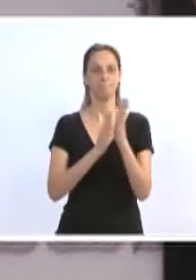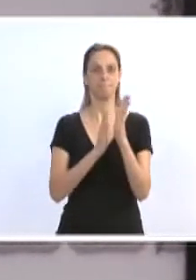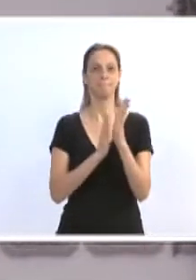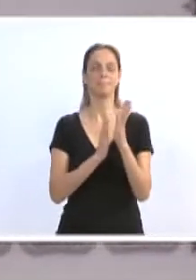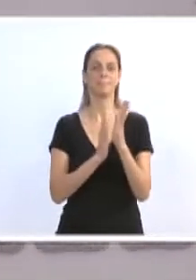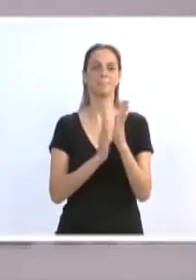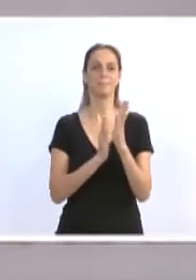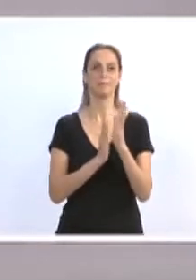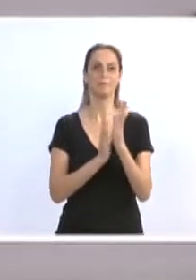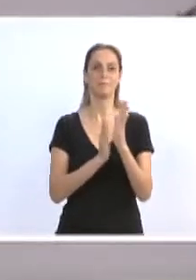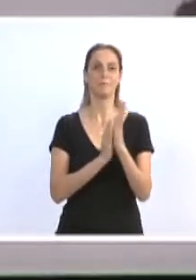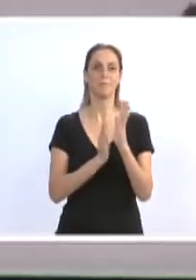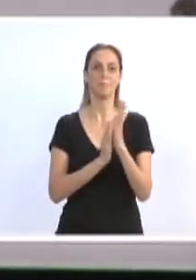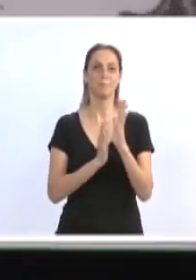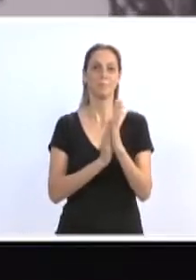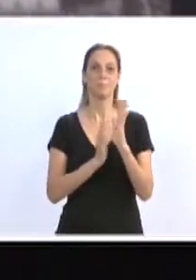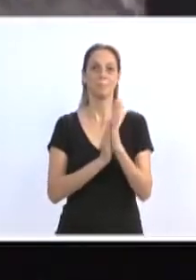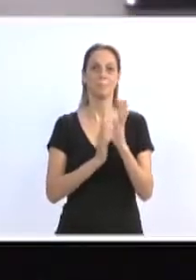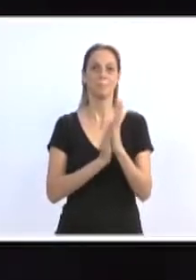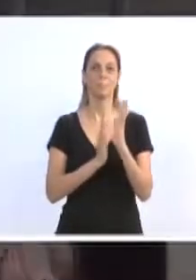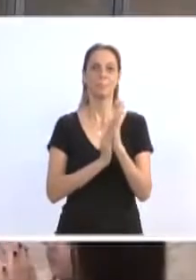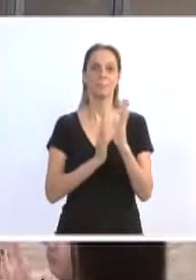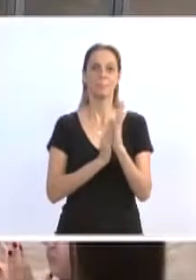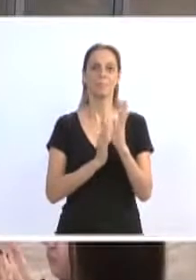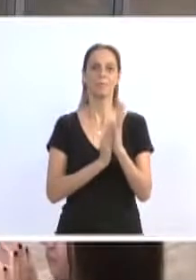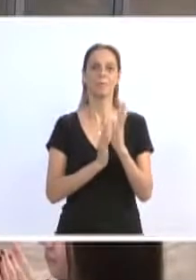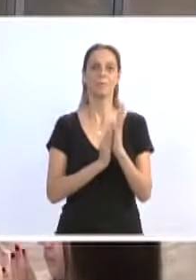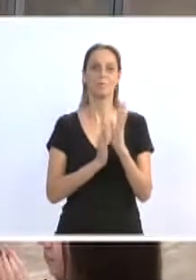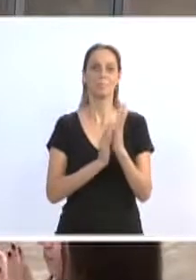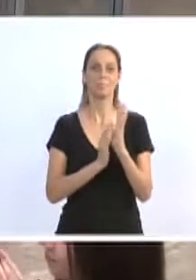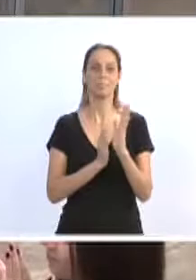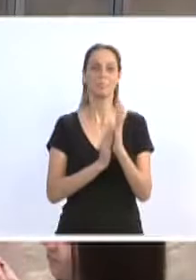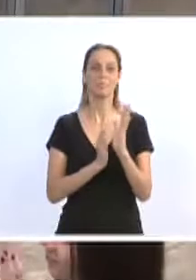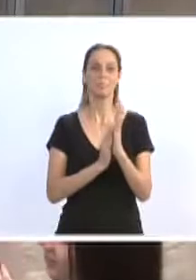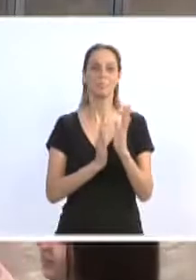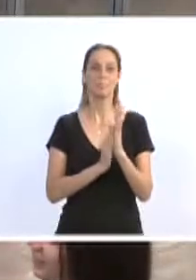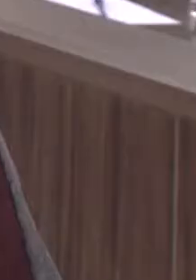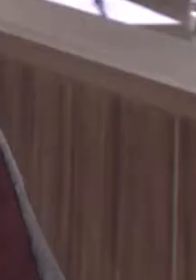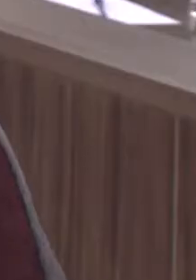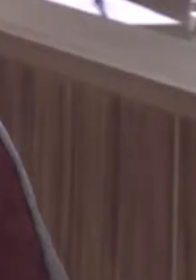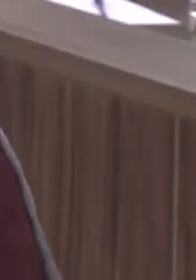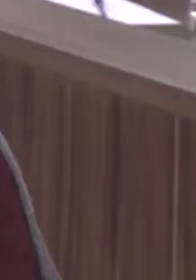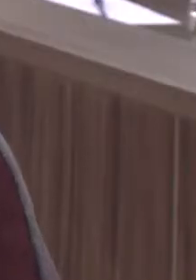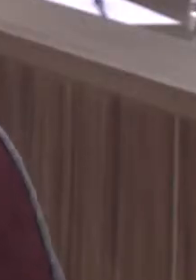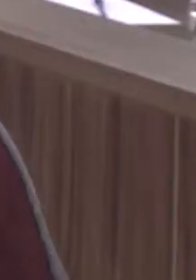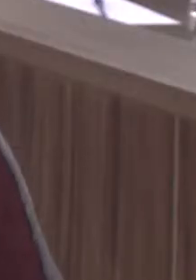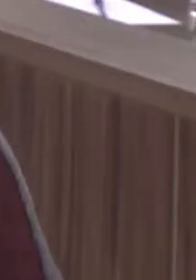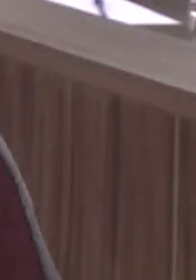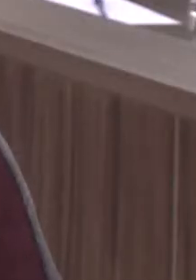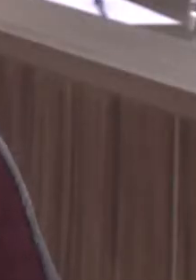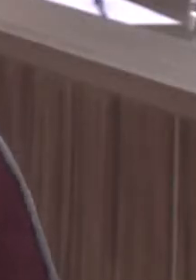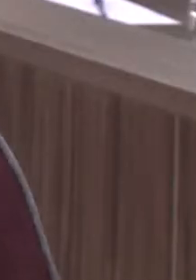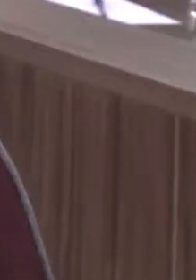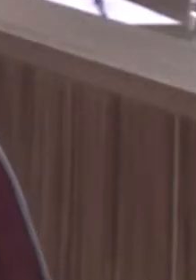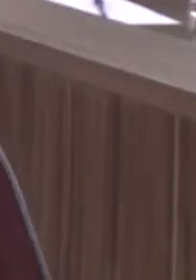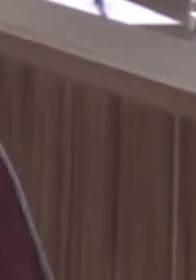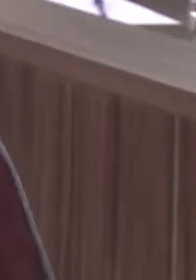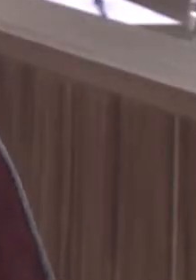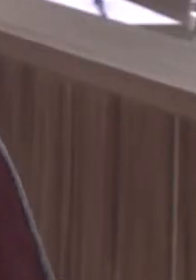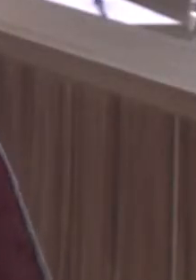acervo enorme disponível para apoio na construção do conhecimento. Nós temos hoje 40 servidores